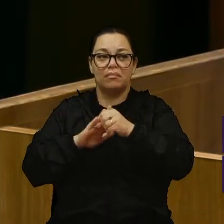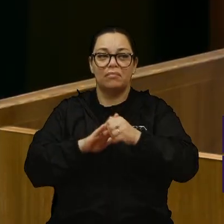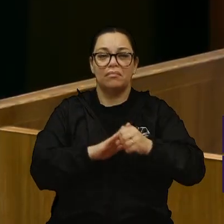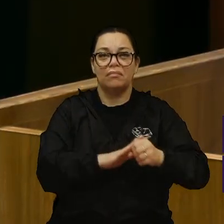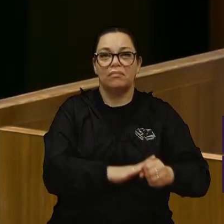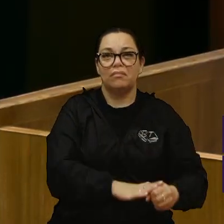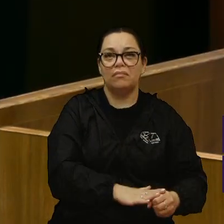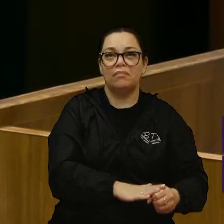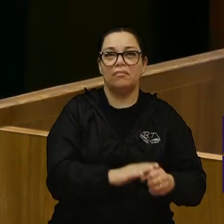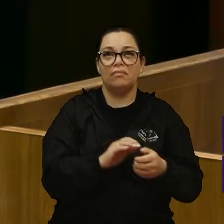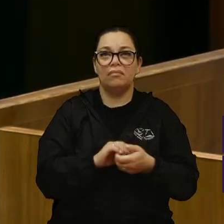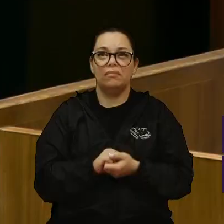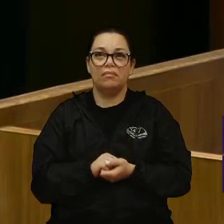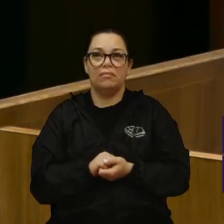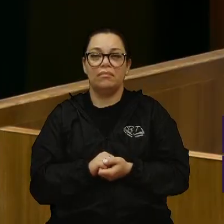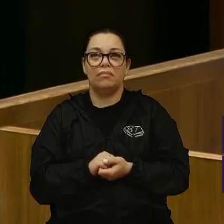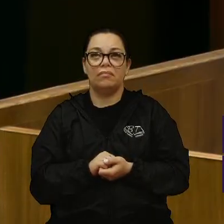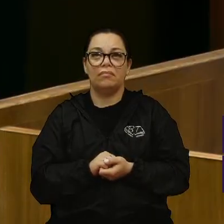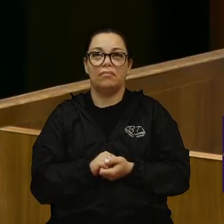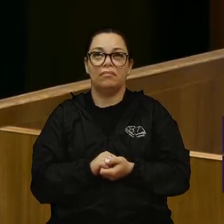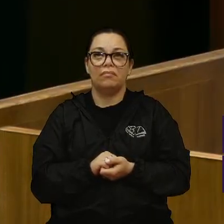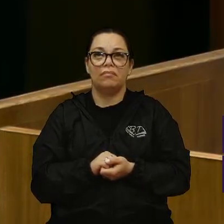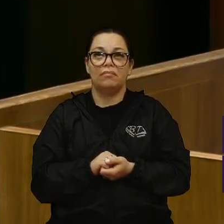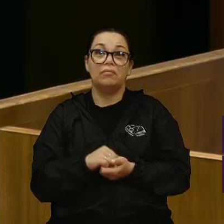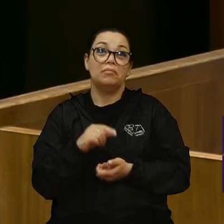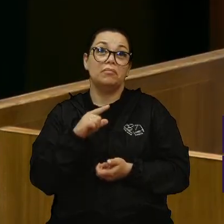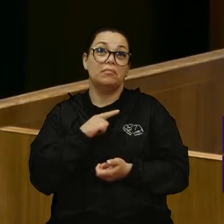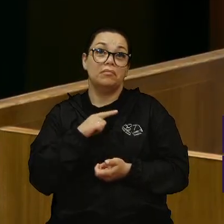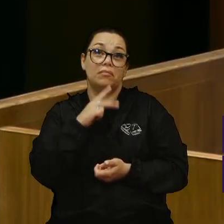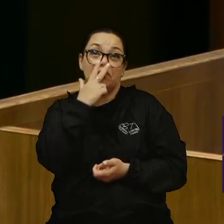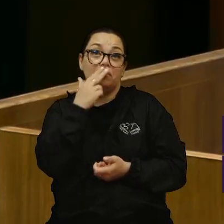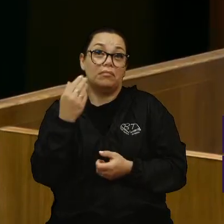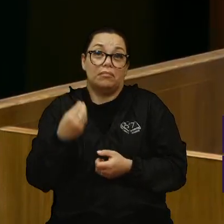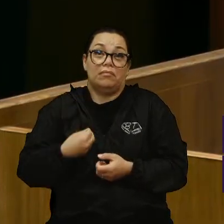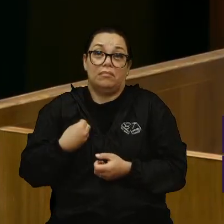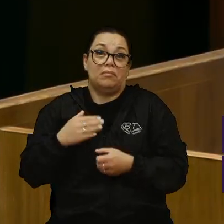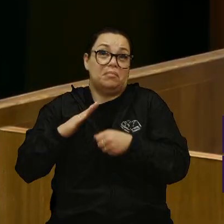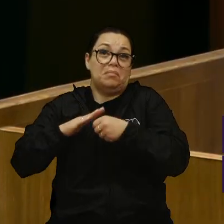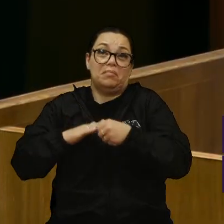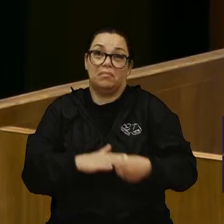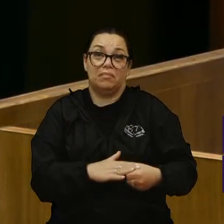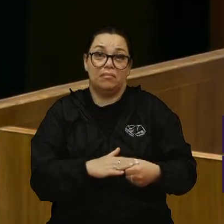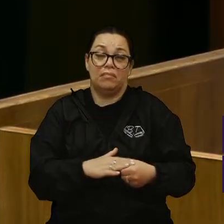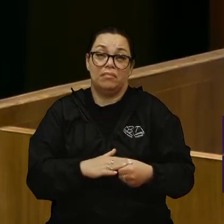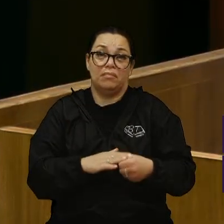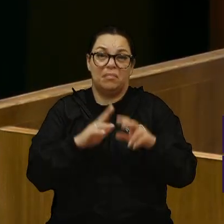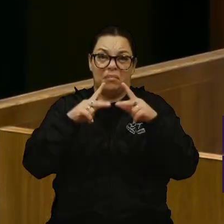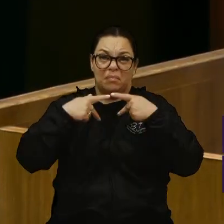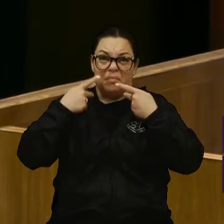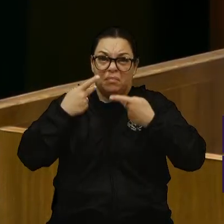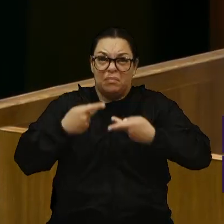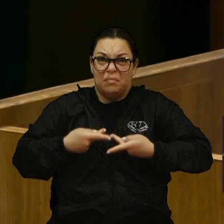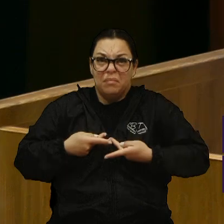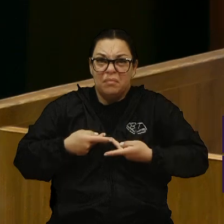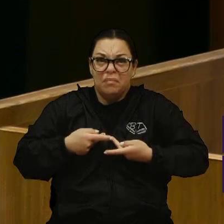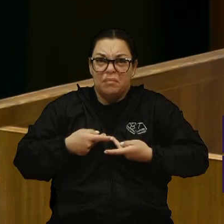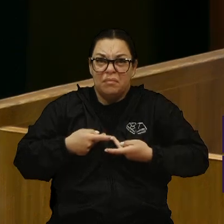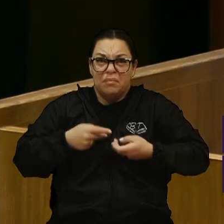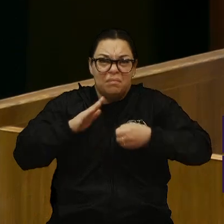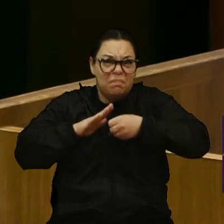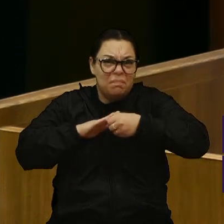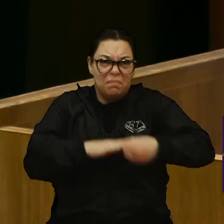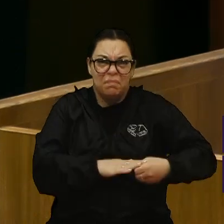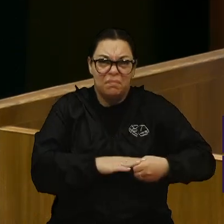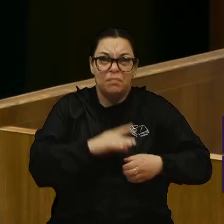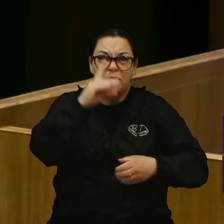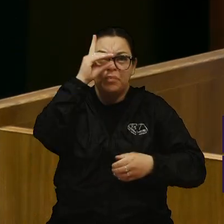portanto, como se merecesse ter subvida. Quando um ser humano é visto como subgente, todos os